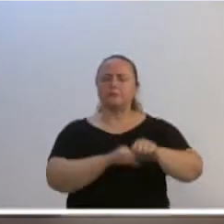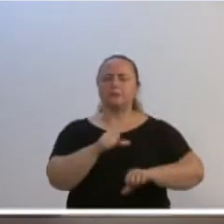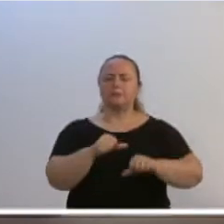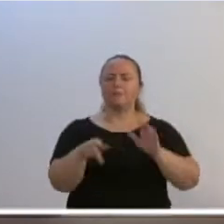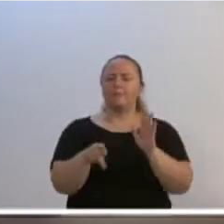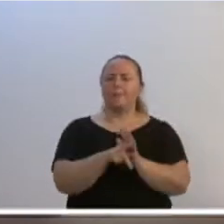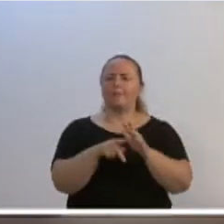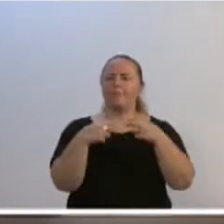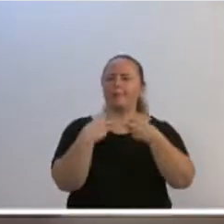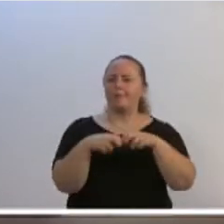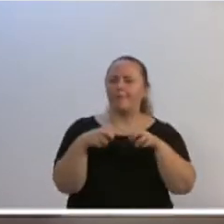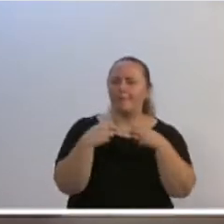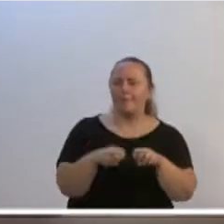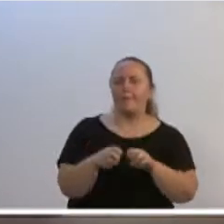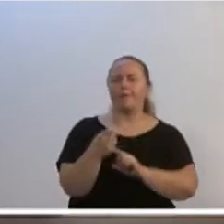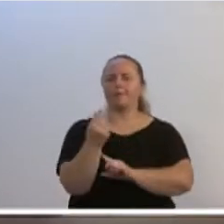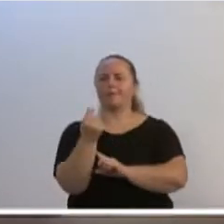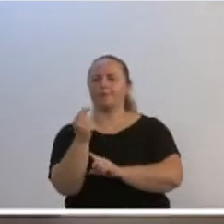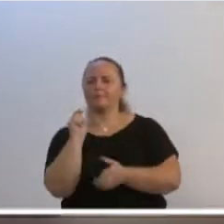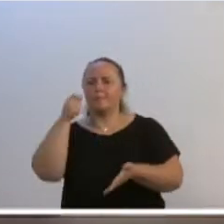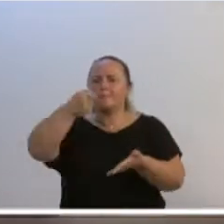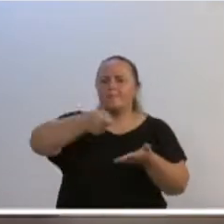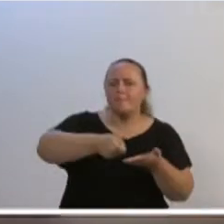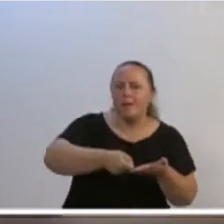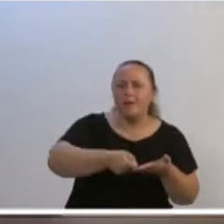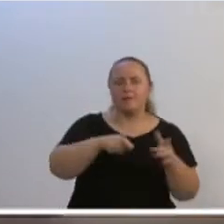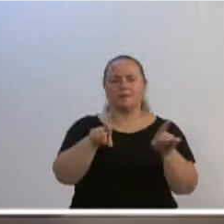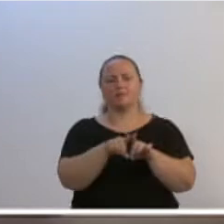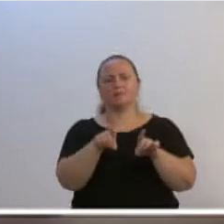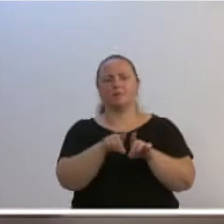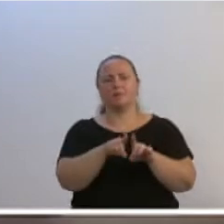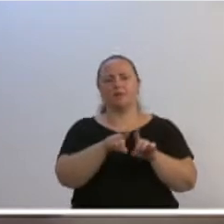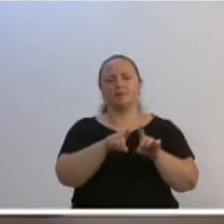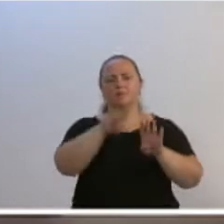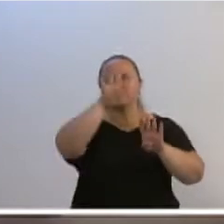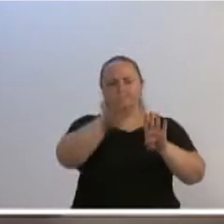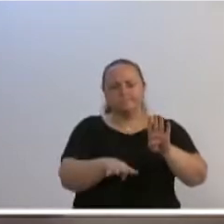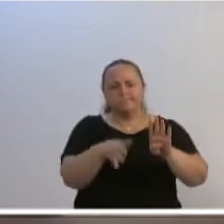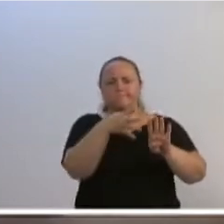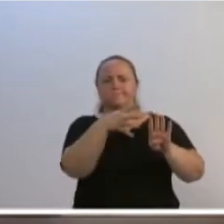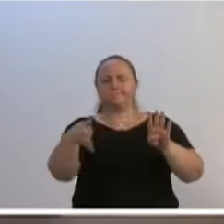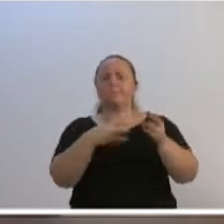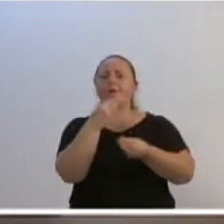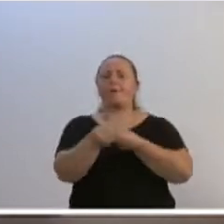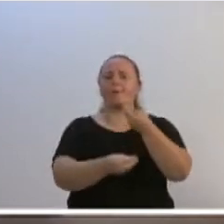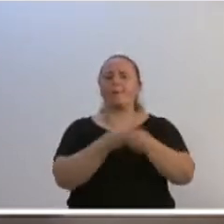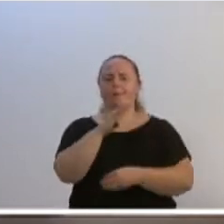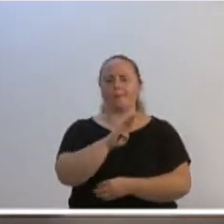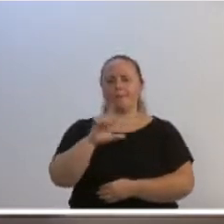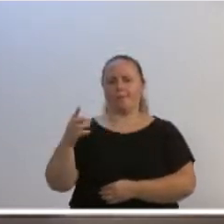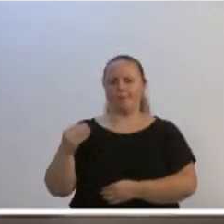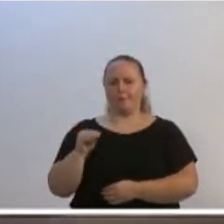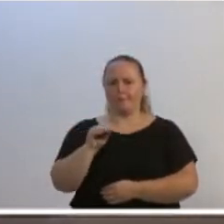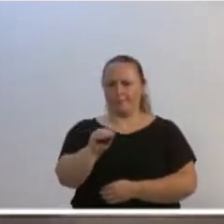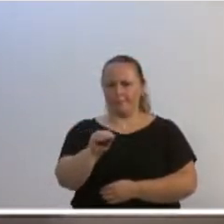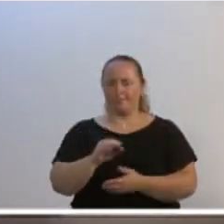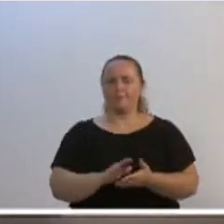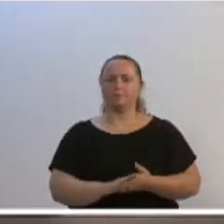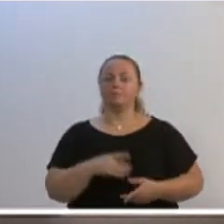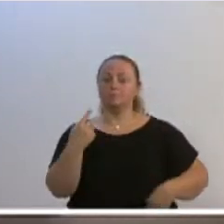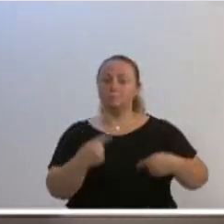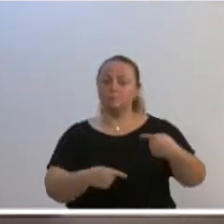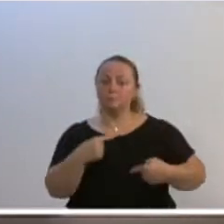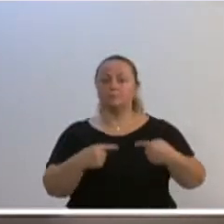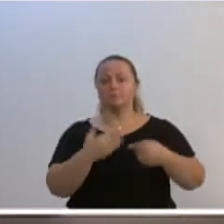coletivo, tarifa e apresentação de planilhas no município de Blumenau. Esse debate foi solicitado por